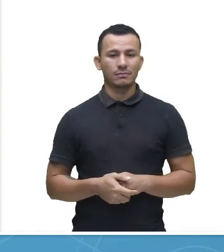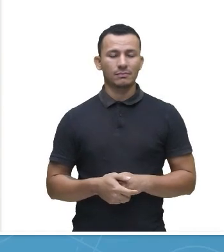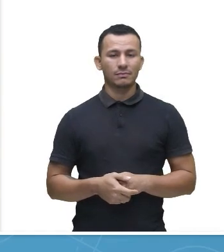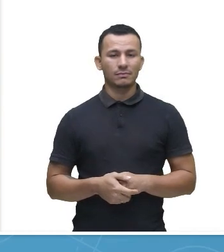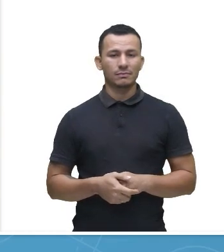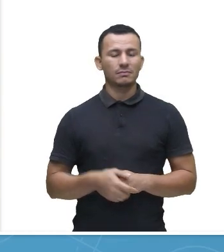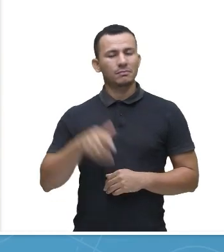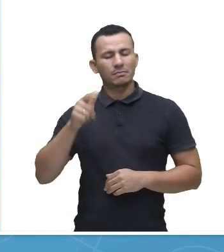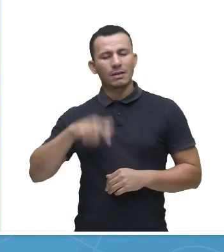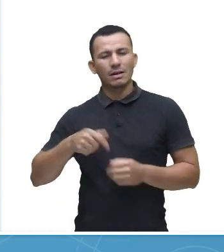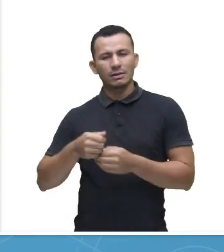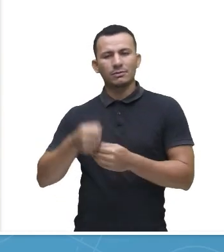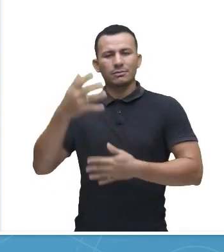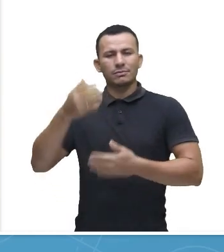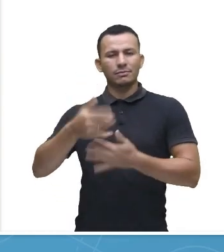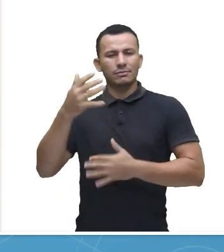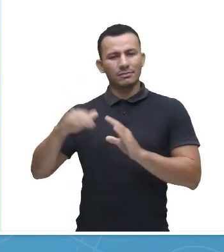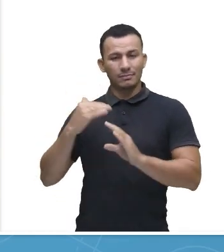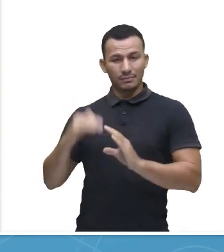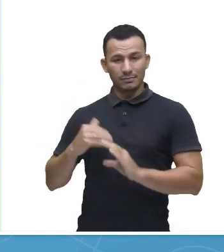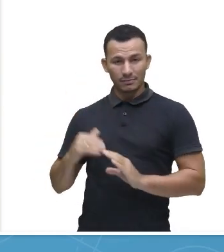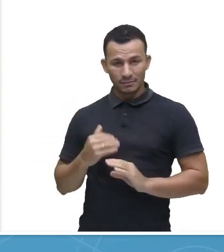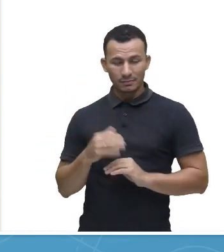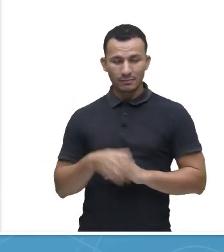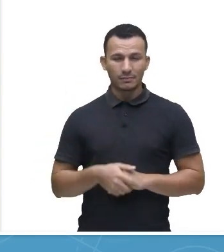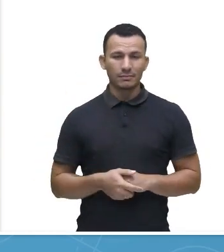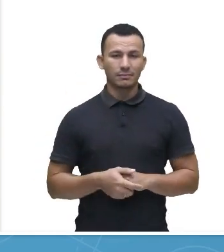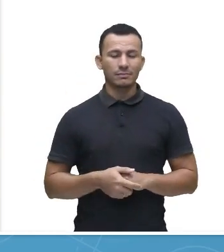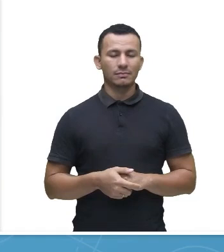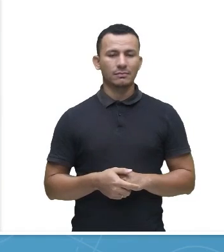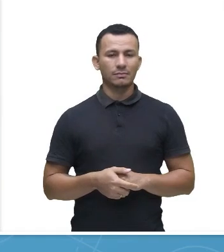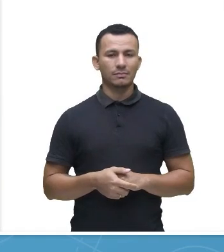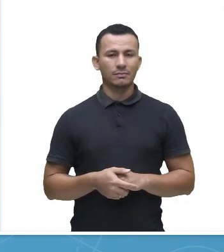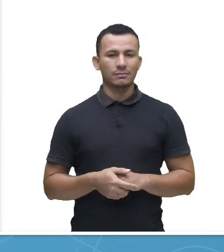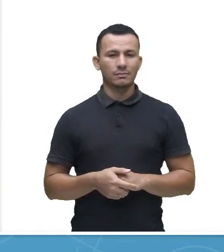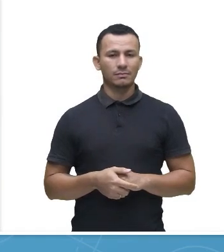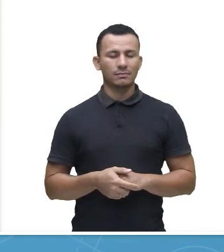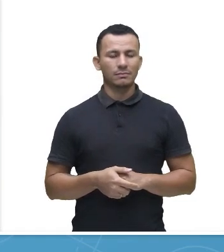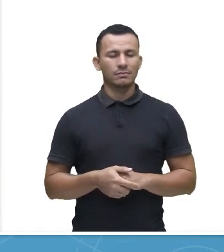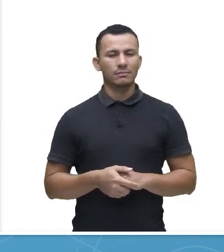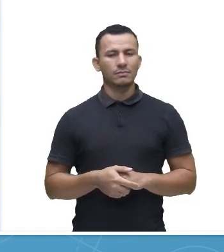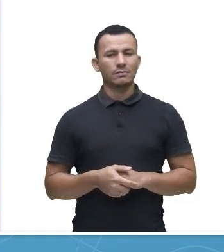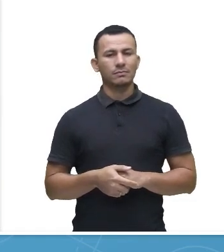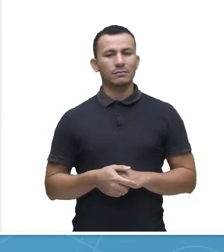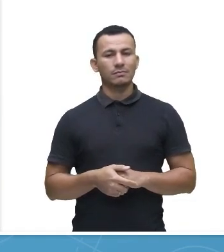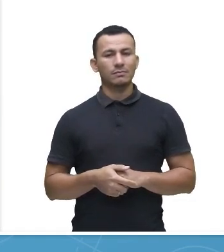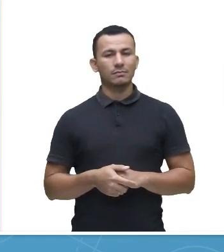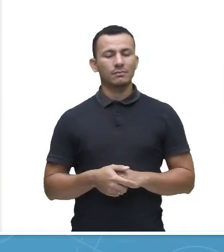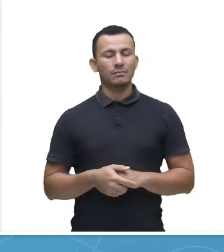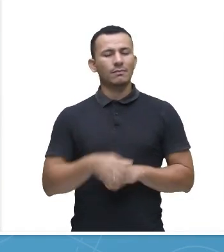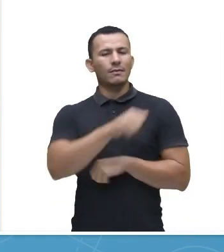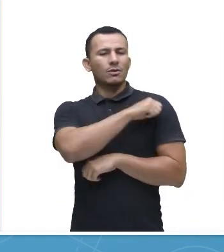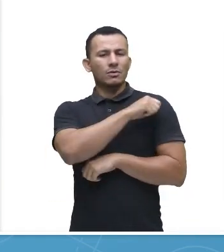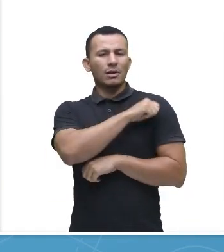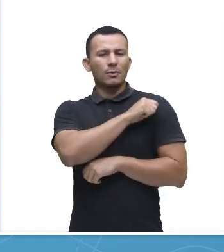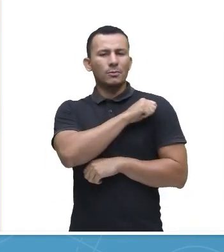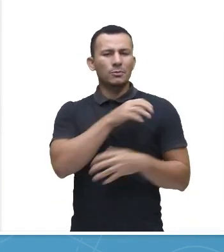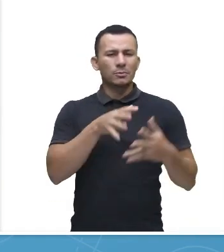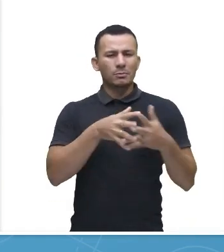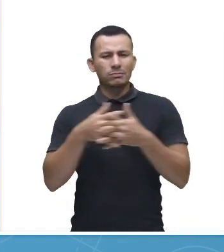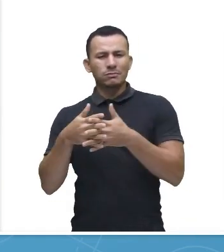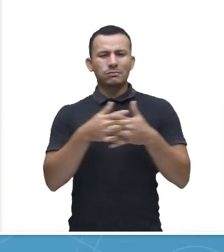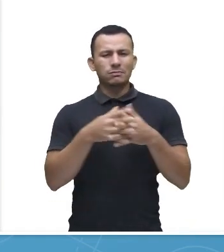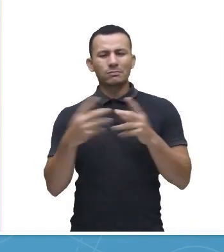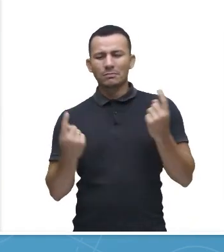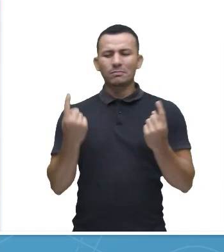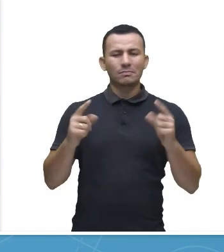Vamos ver quem mais aí respondeu. Teve pessoas, eu estava vendo ali no chat, né? Teve pessoas que estavam confusas entre uma